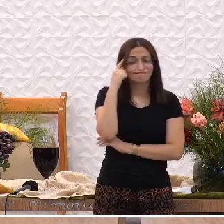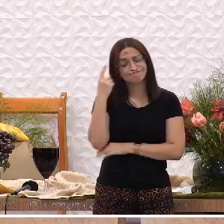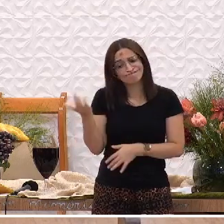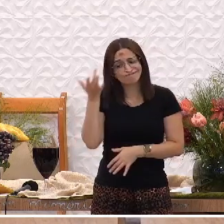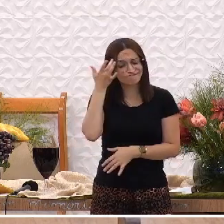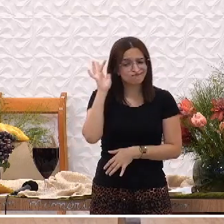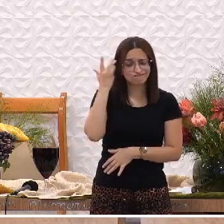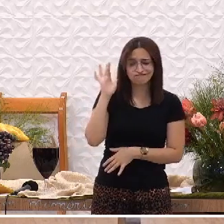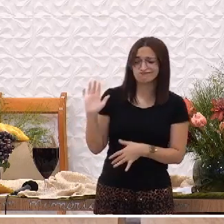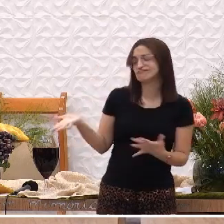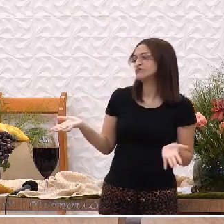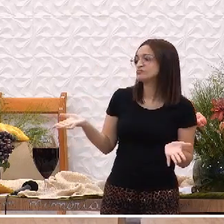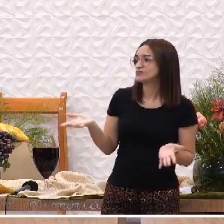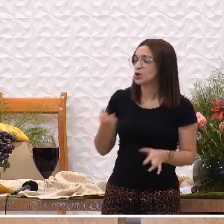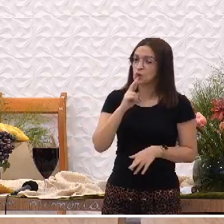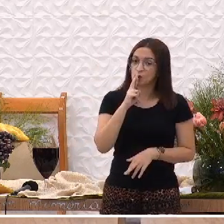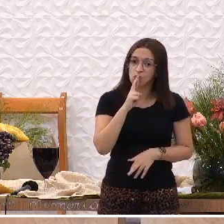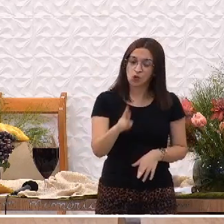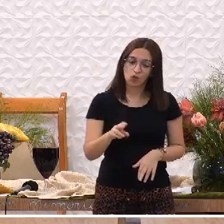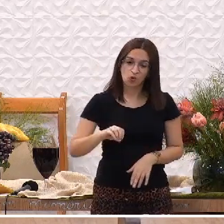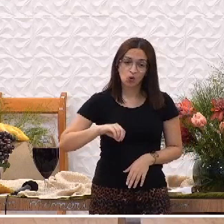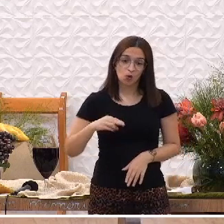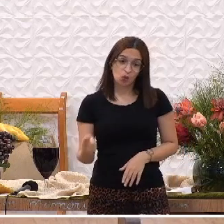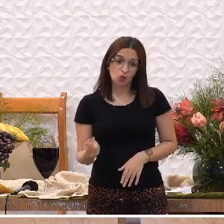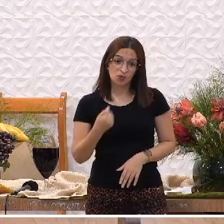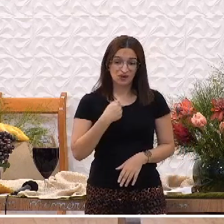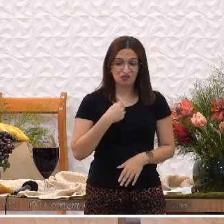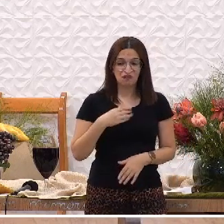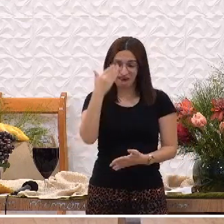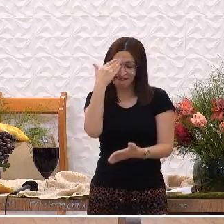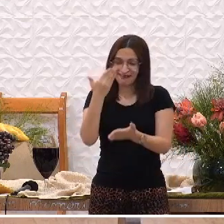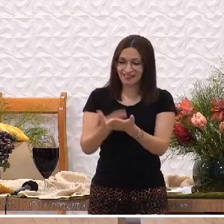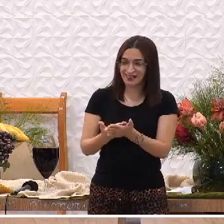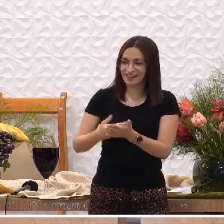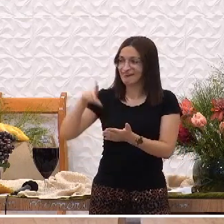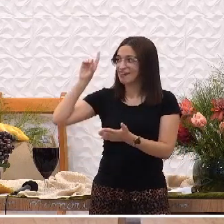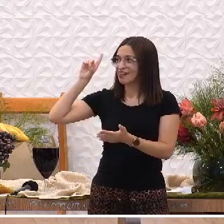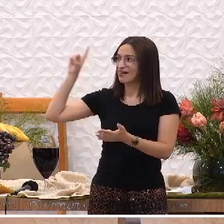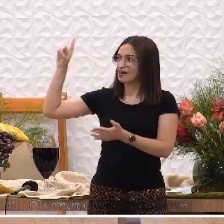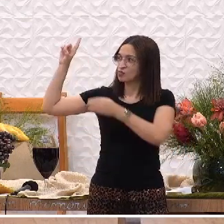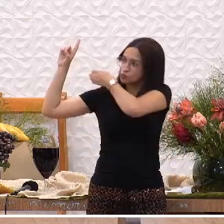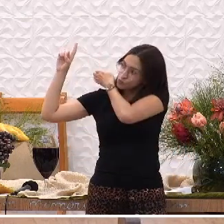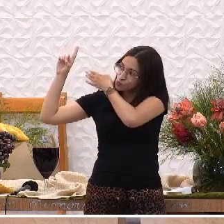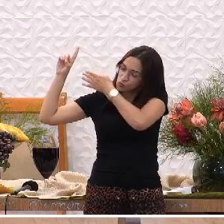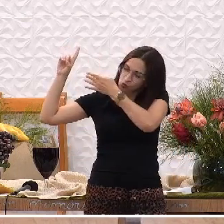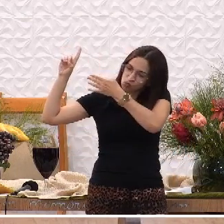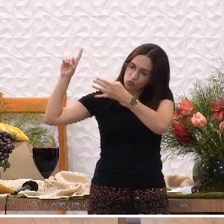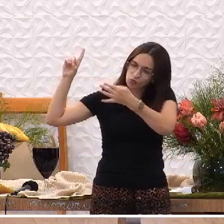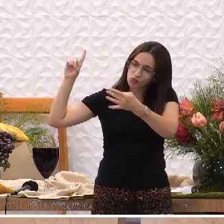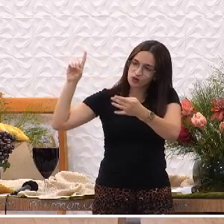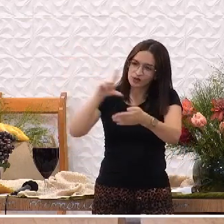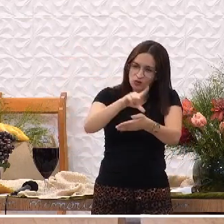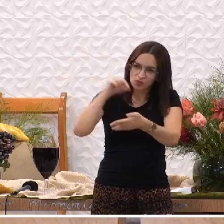Talvez você respondesse coisas como: não, porque eu acredito na predestinação, porque eu batizo crianças, porque